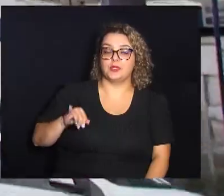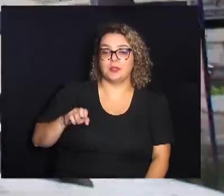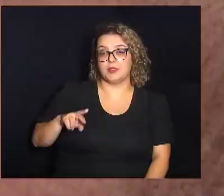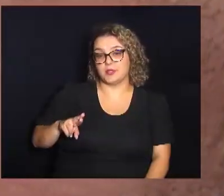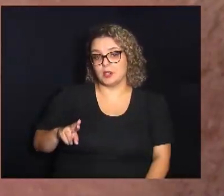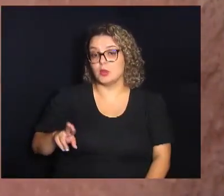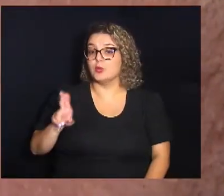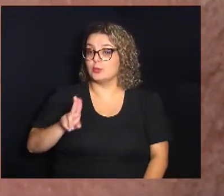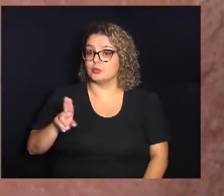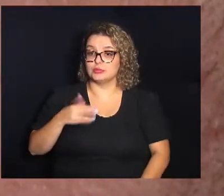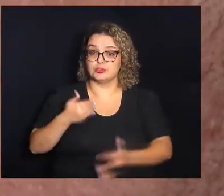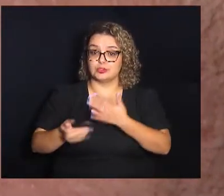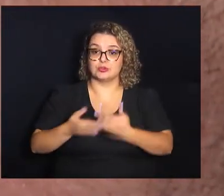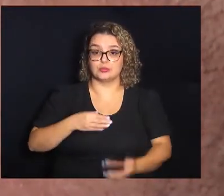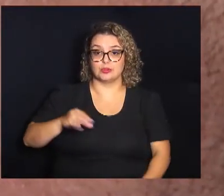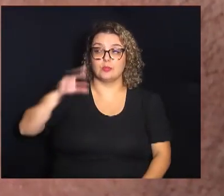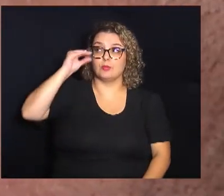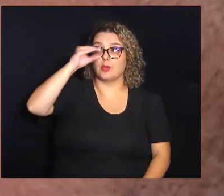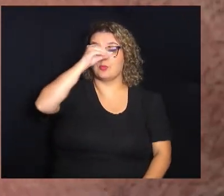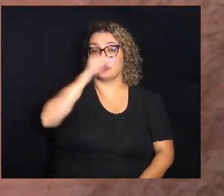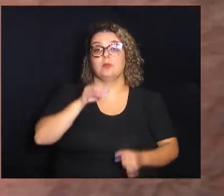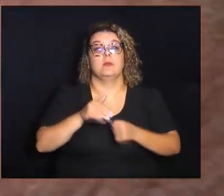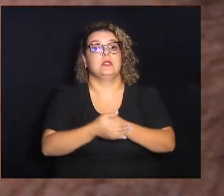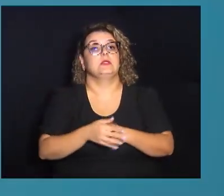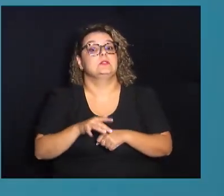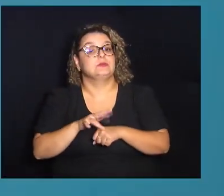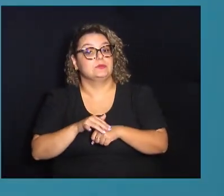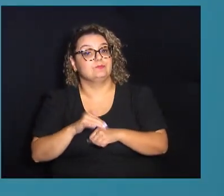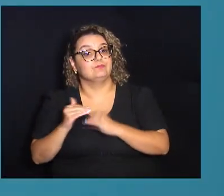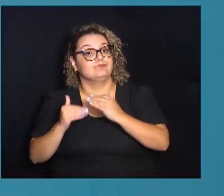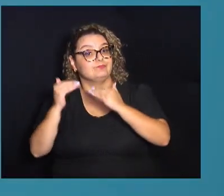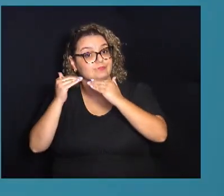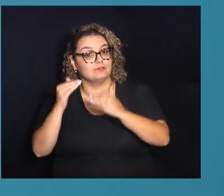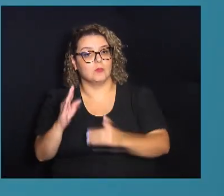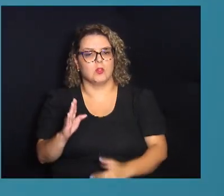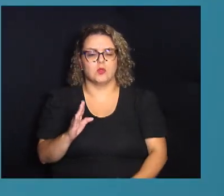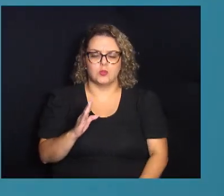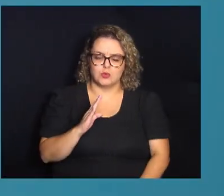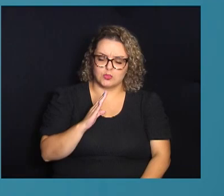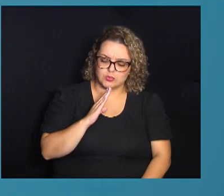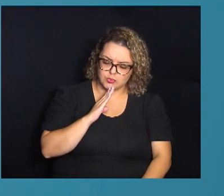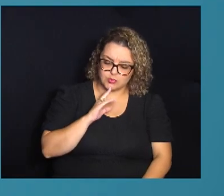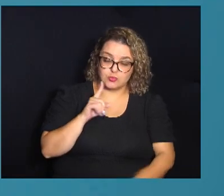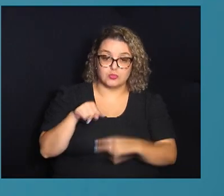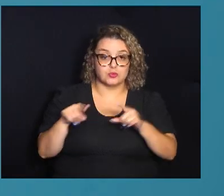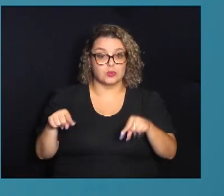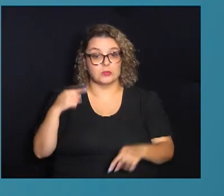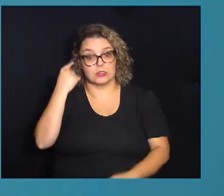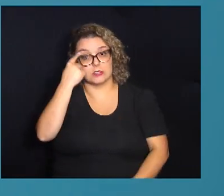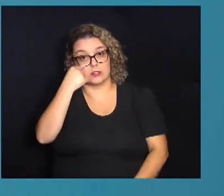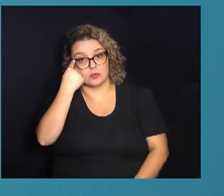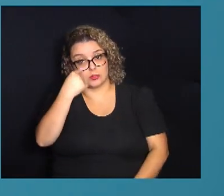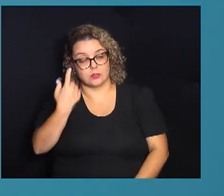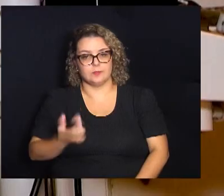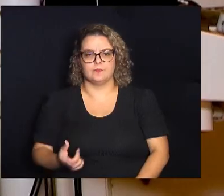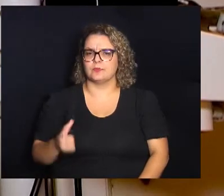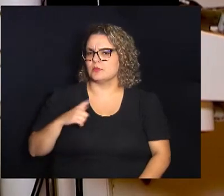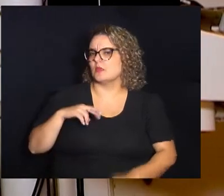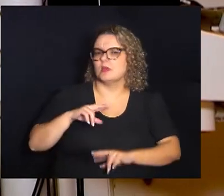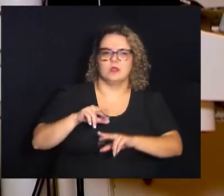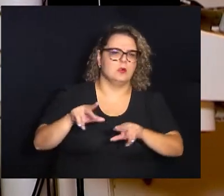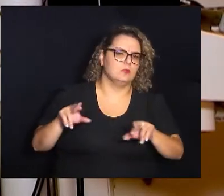de colírios mascara doenças, possibilitando a evolução silenciosa de alterações nos olhos. Nós temos